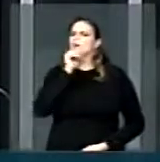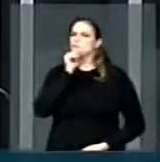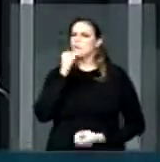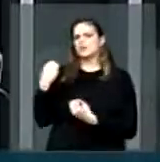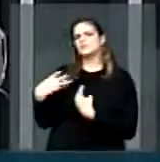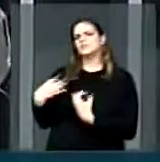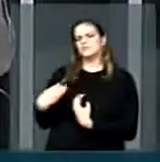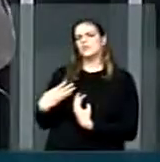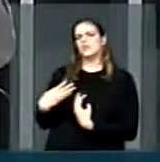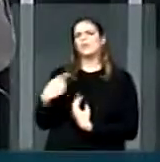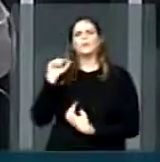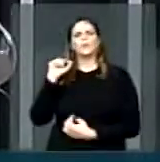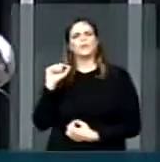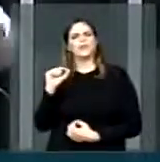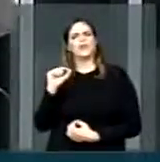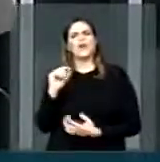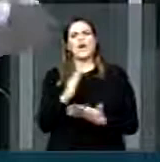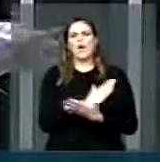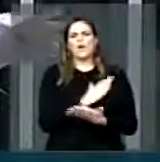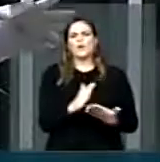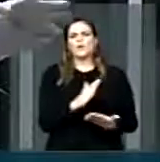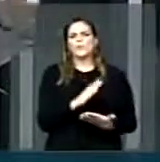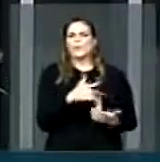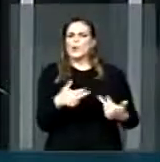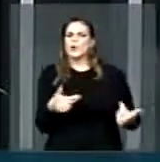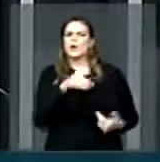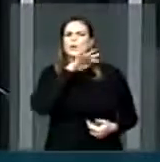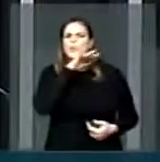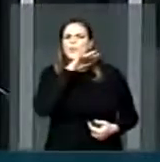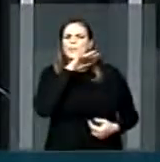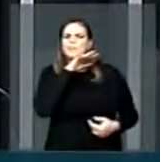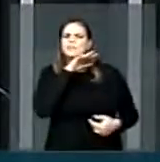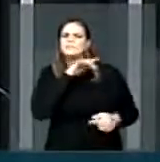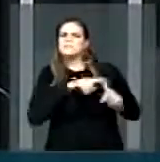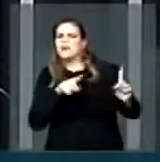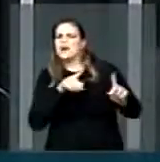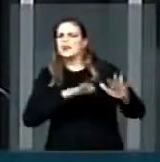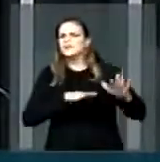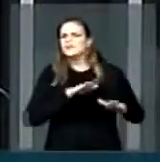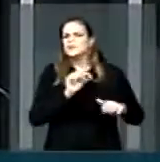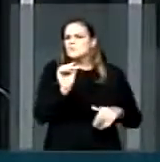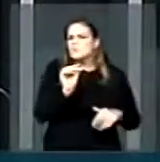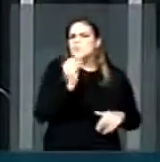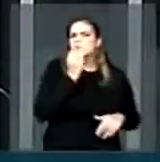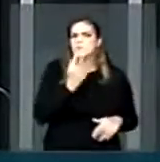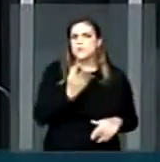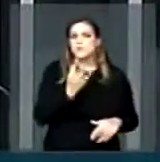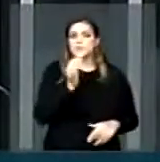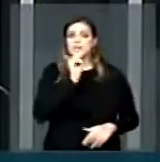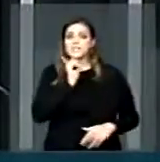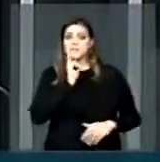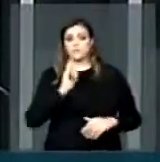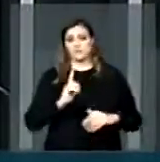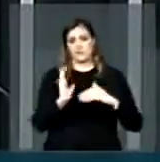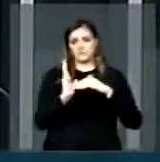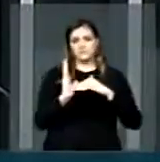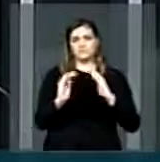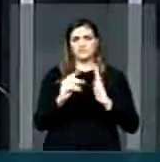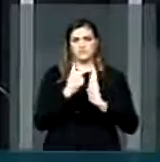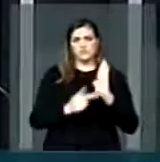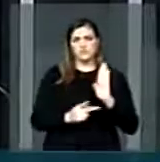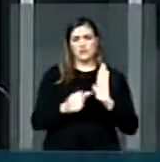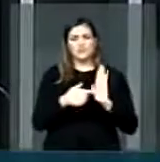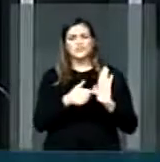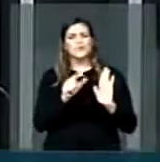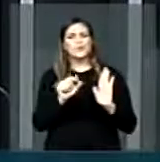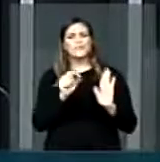bem. Tem um projeto ruim lá do Senado, que já foi aprovado no Senado, que